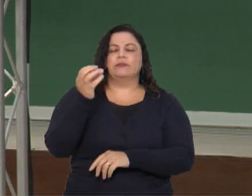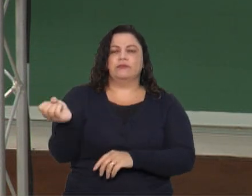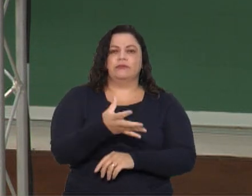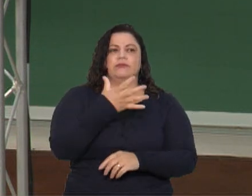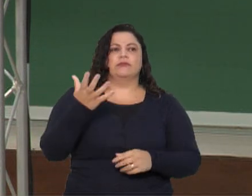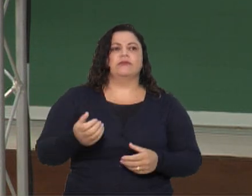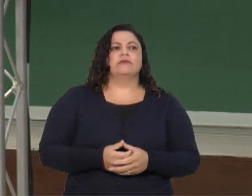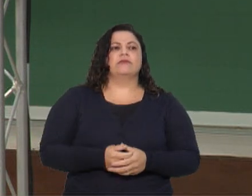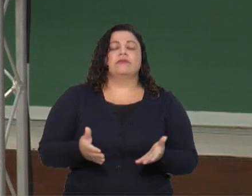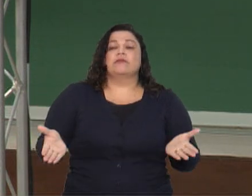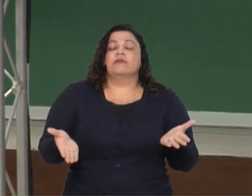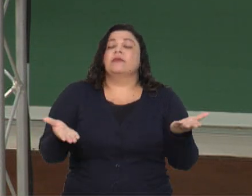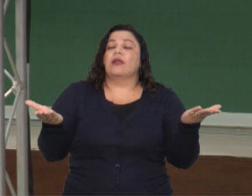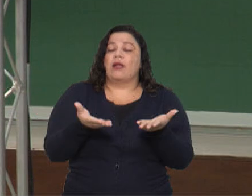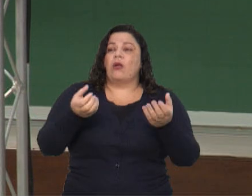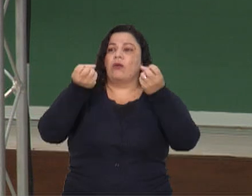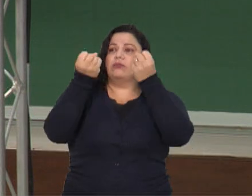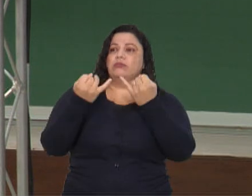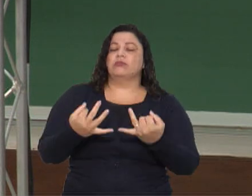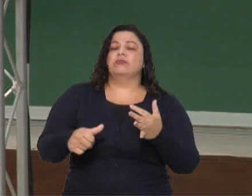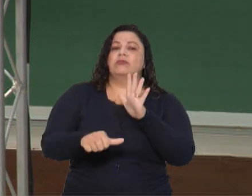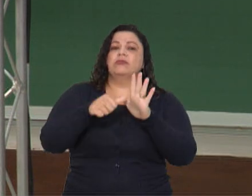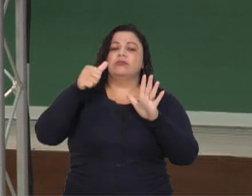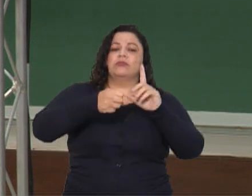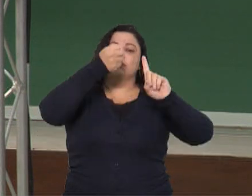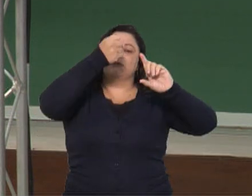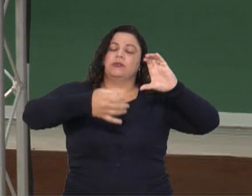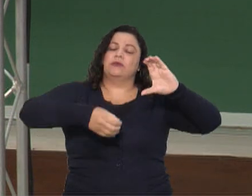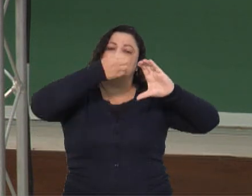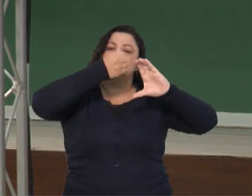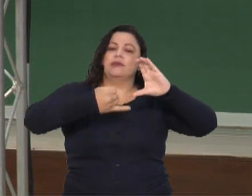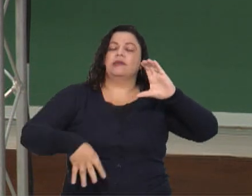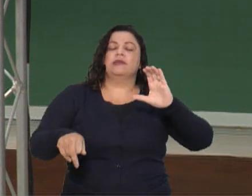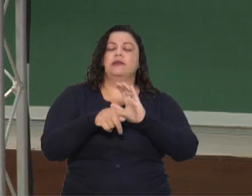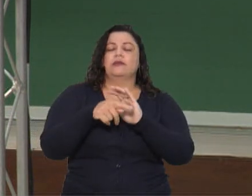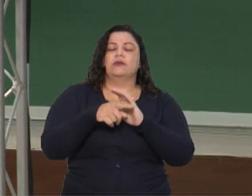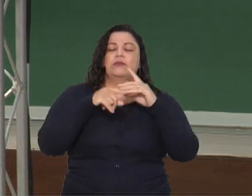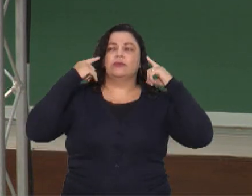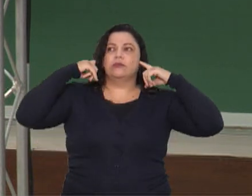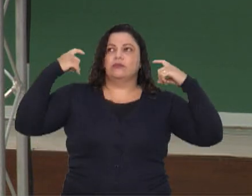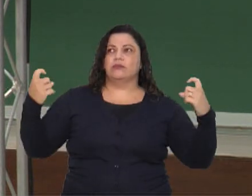primeira característica sonora, primeiro elemento básico da música.